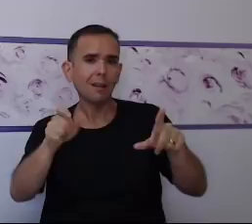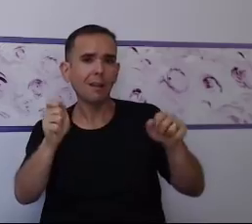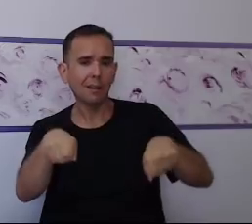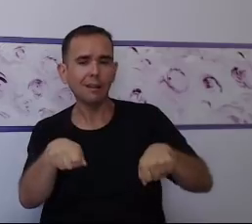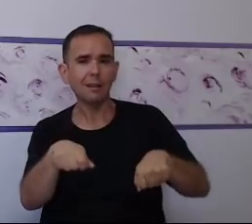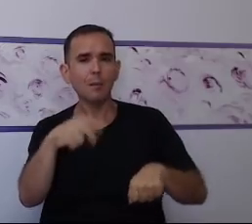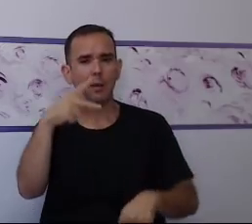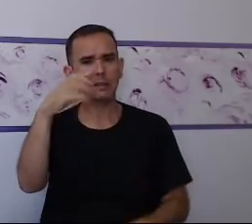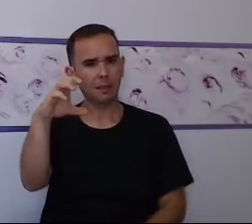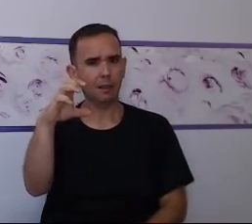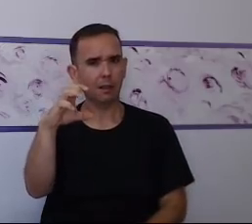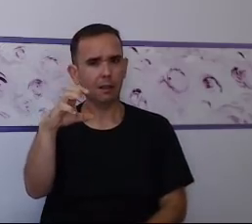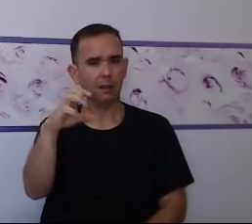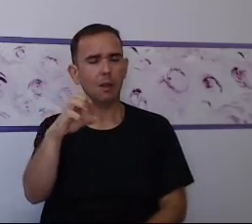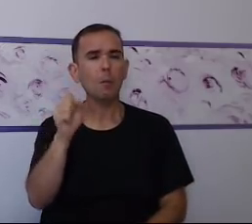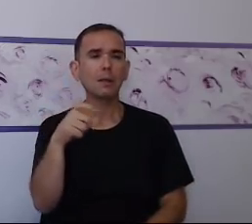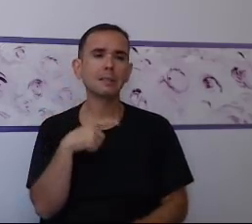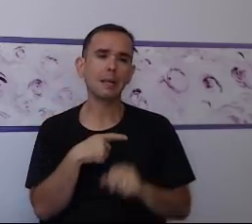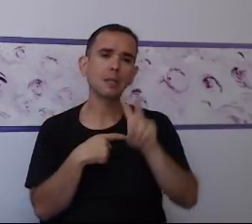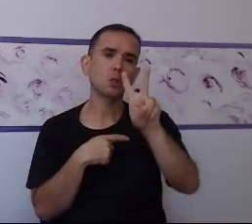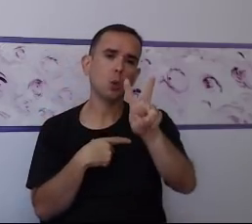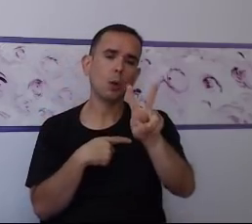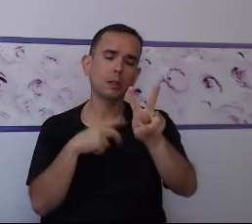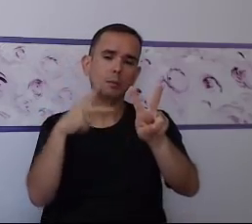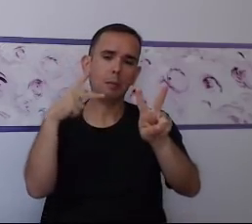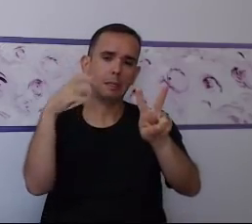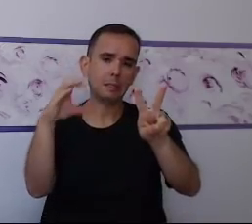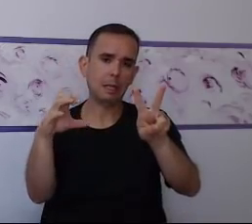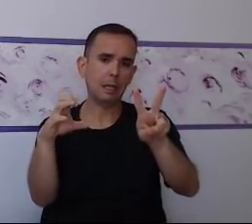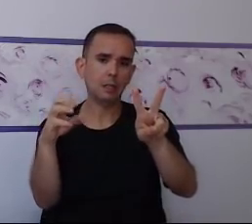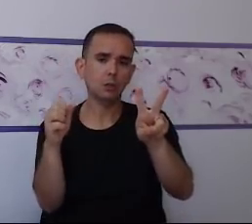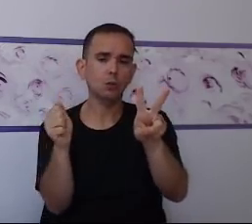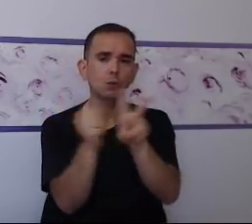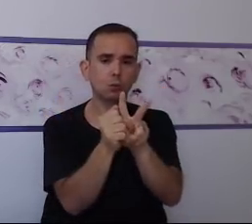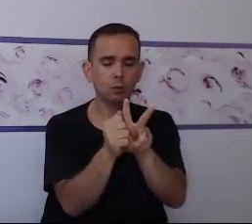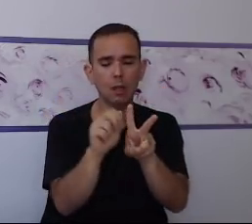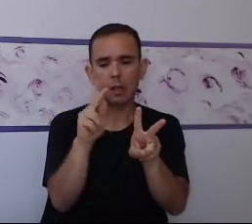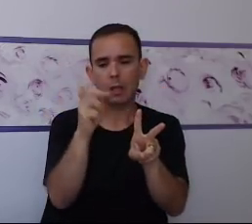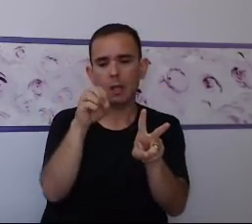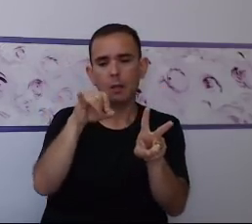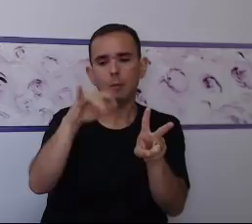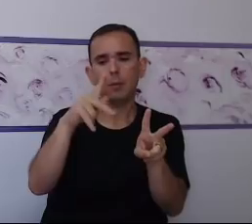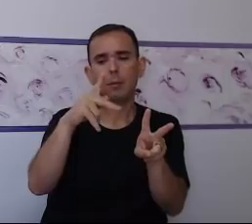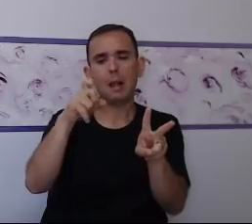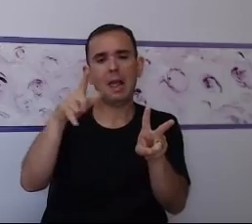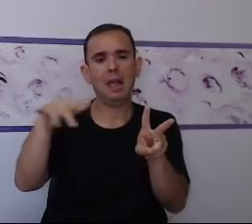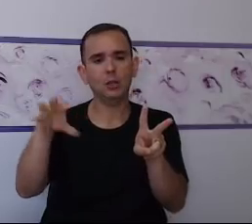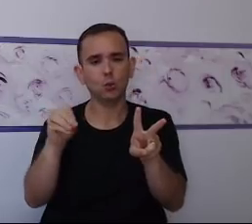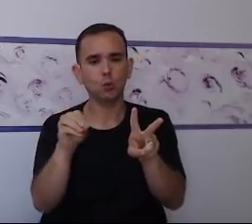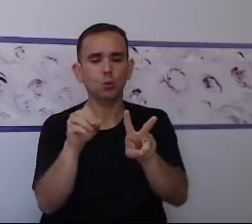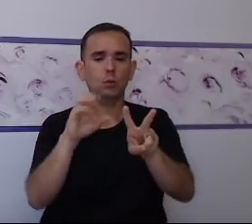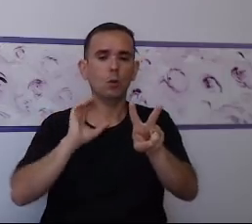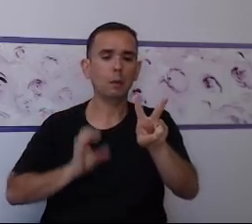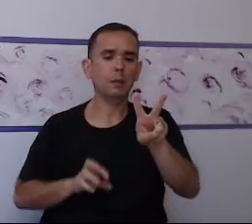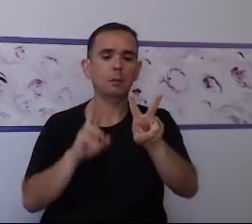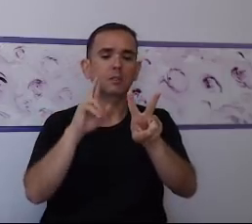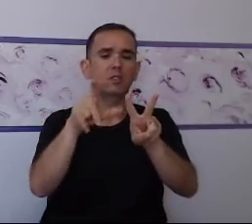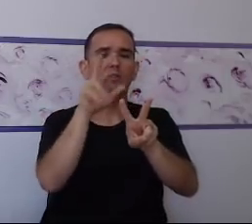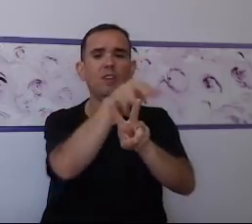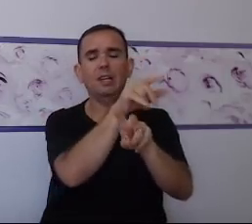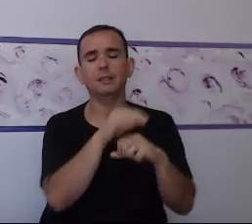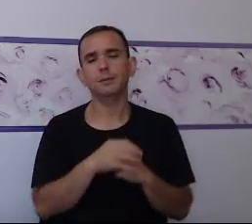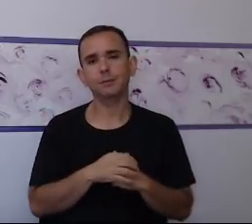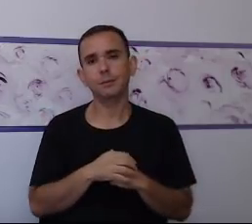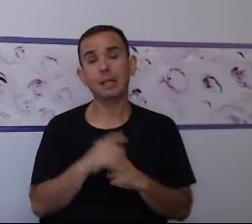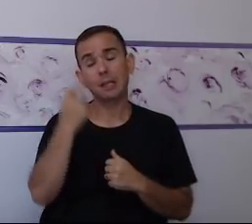Um PCE, posso ter 2 PCs, aluno com paralisia cerebral e hemiplégico, mas que tem um comportamento um diferente do outro. Então, nós temos